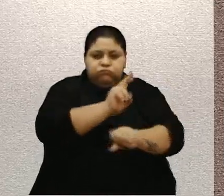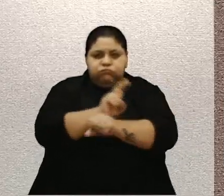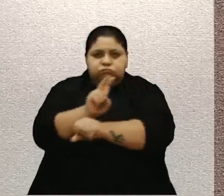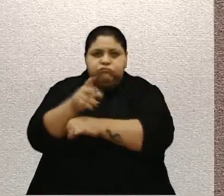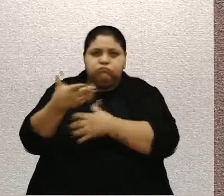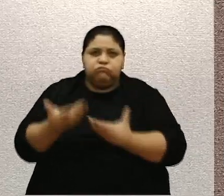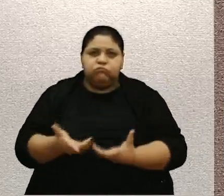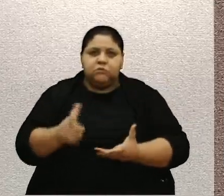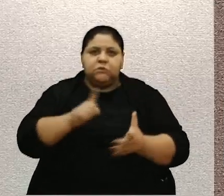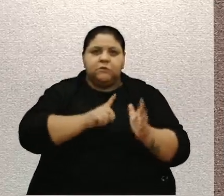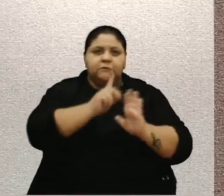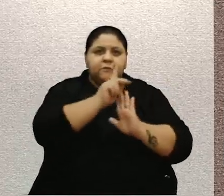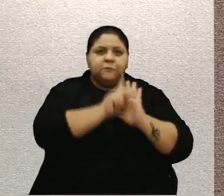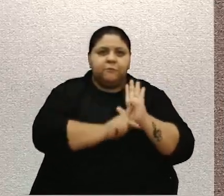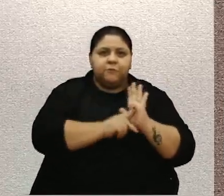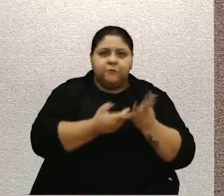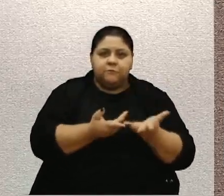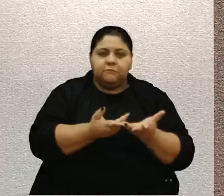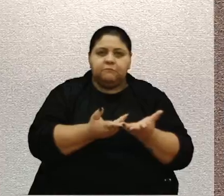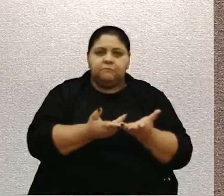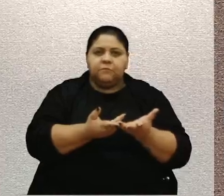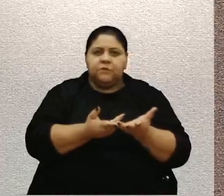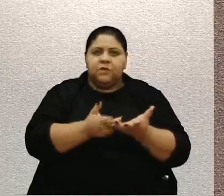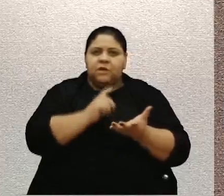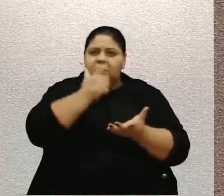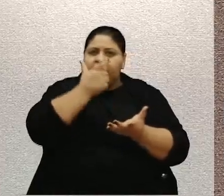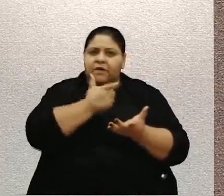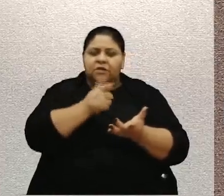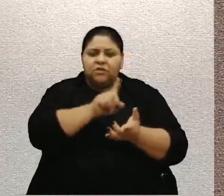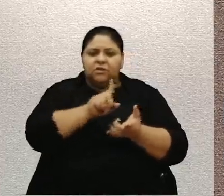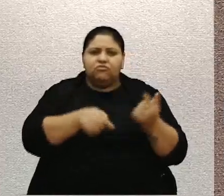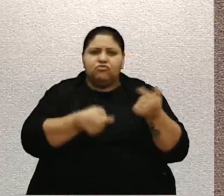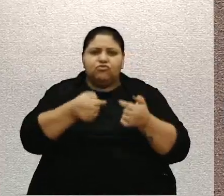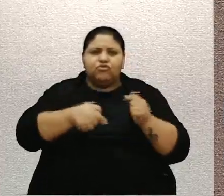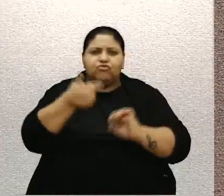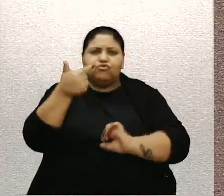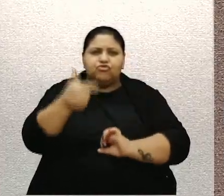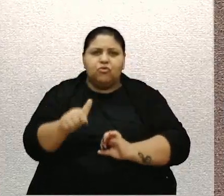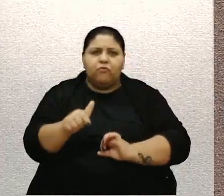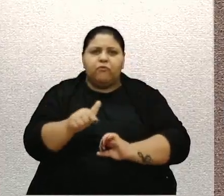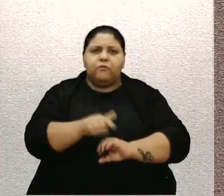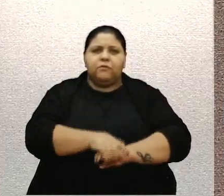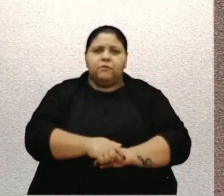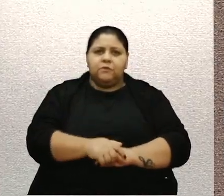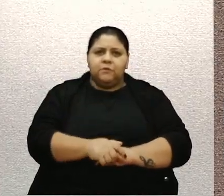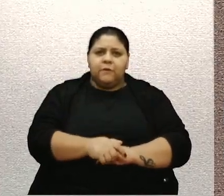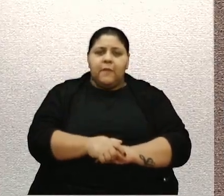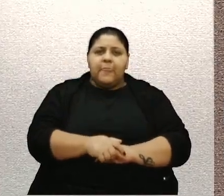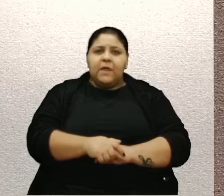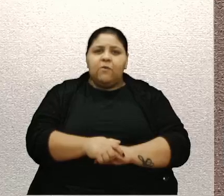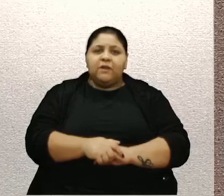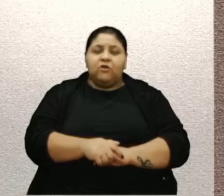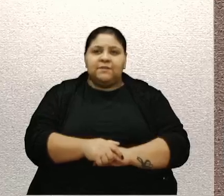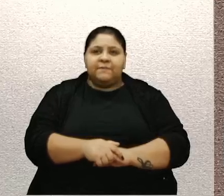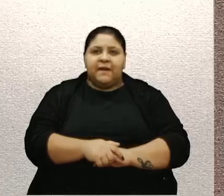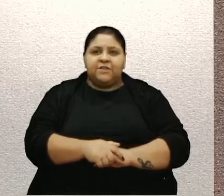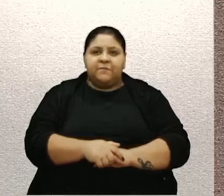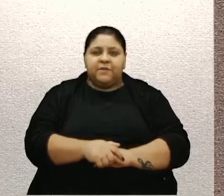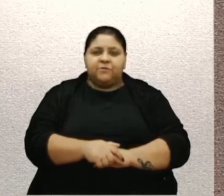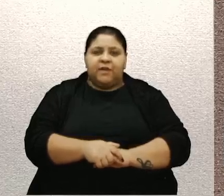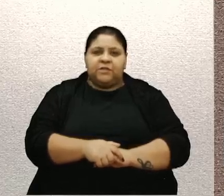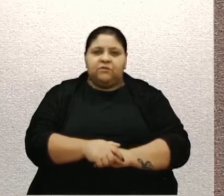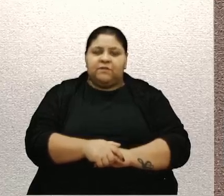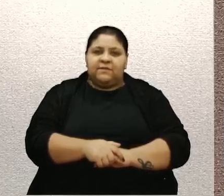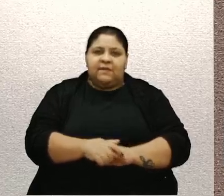houvessem projetos, talvez a gente não estaria discutindo tudo de novo, né? E eu fico